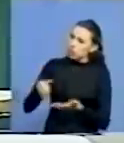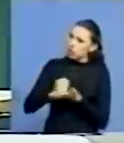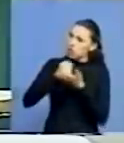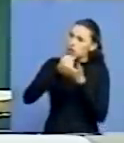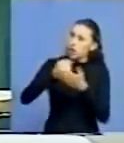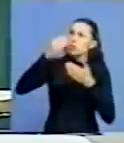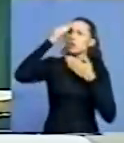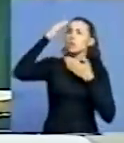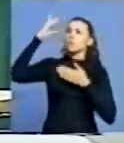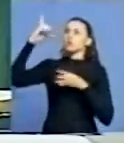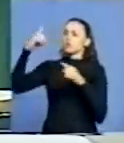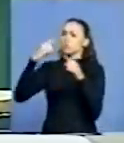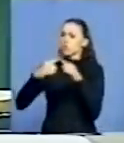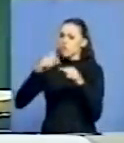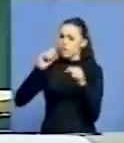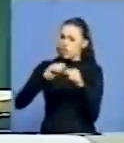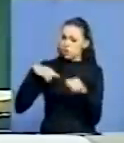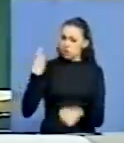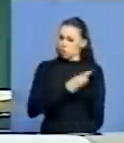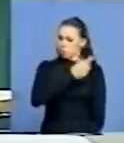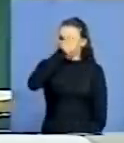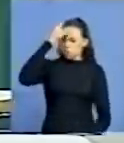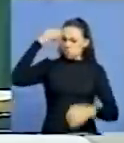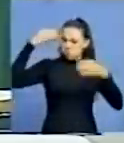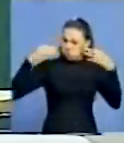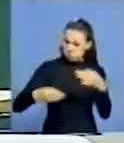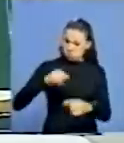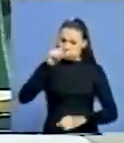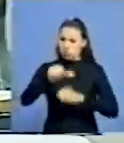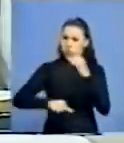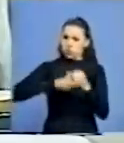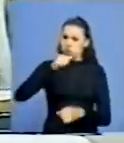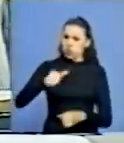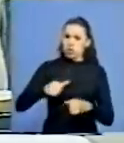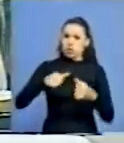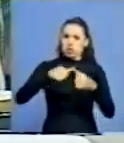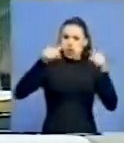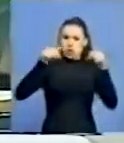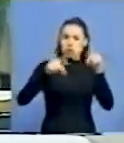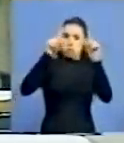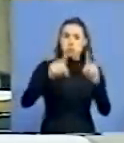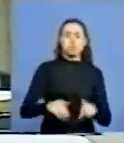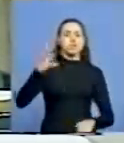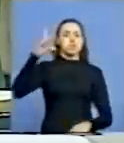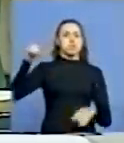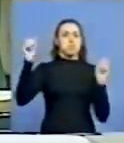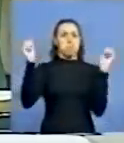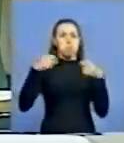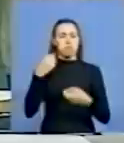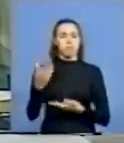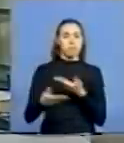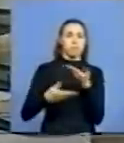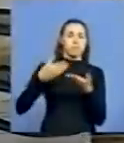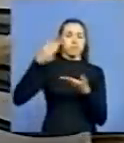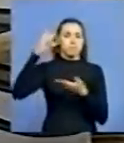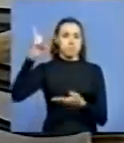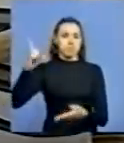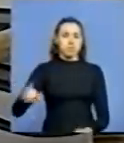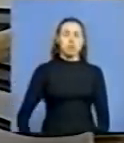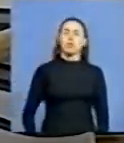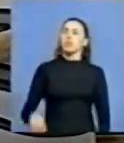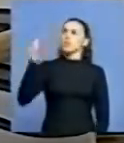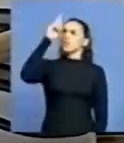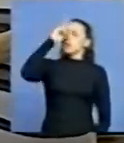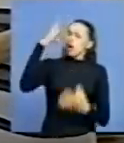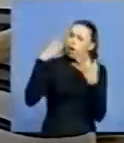vos agradecemos porque nos tornastes dignos de estar aqui na vossa presença e vos servir. Recebei, ó Senhor,